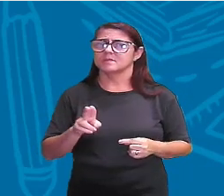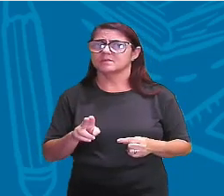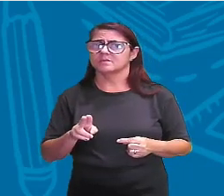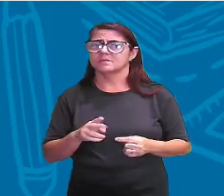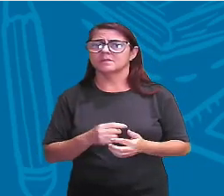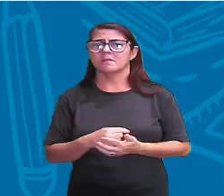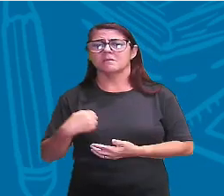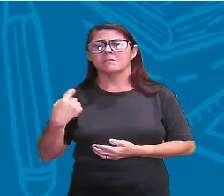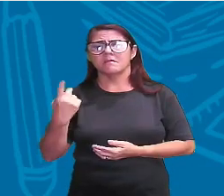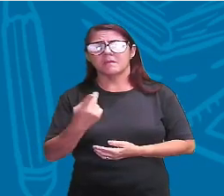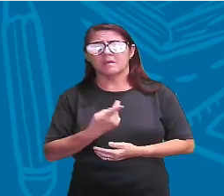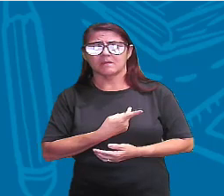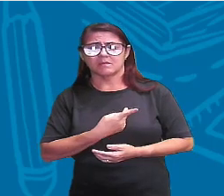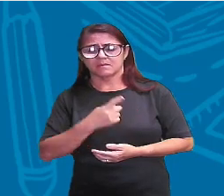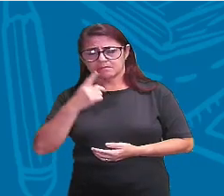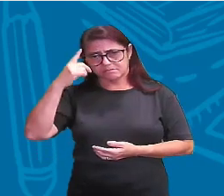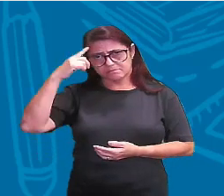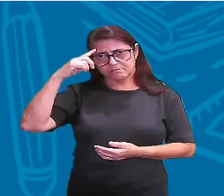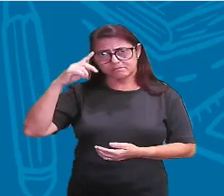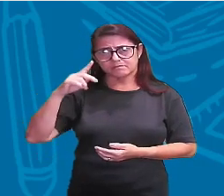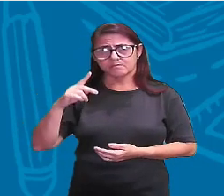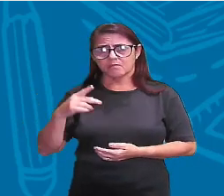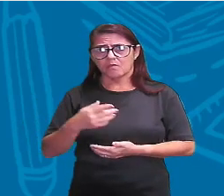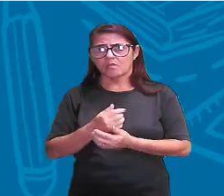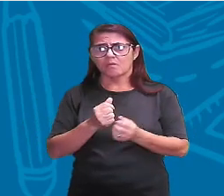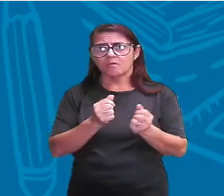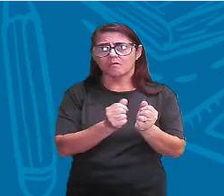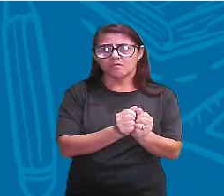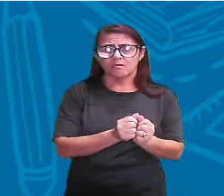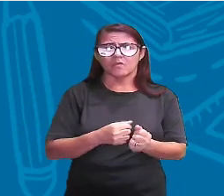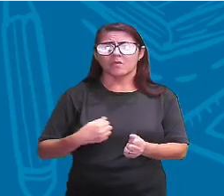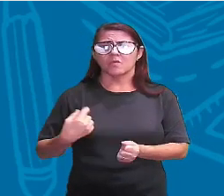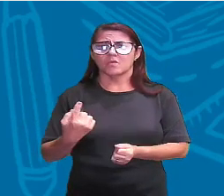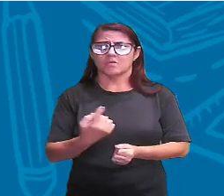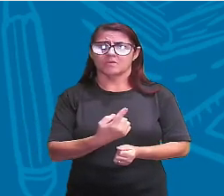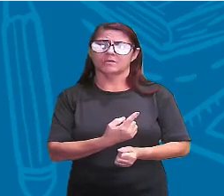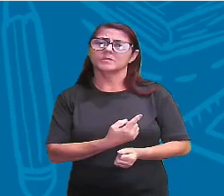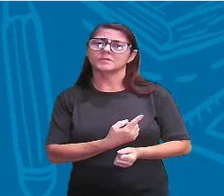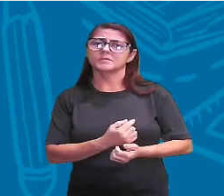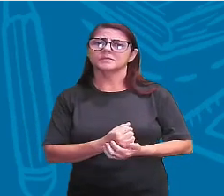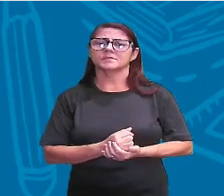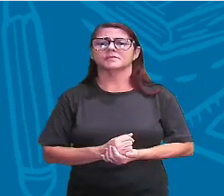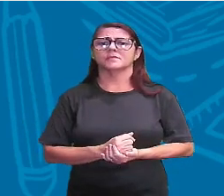para nós ou conosco. Depois nós temos o you, que é com relação